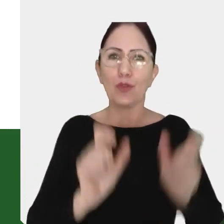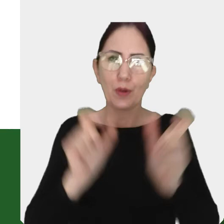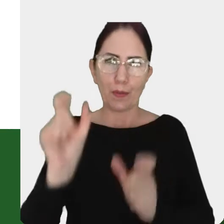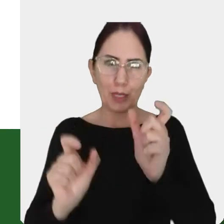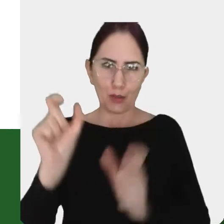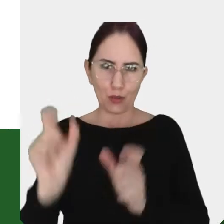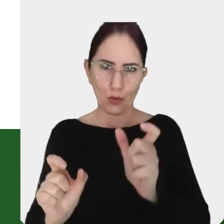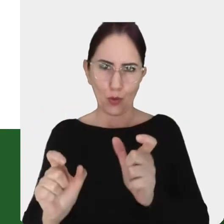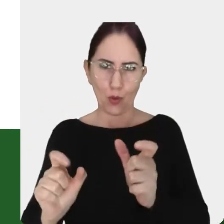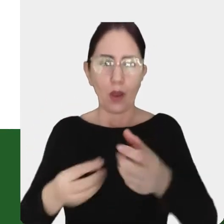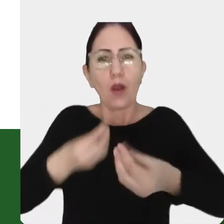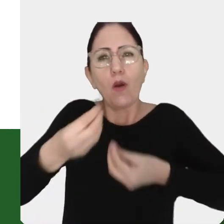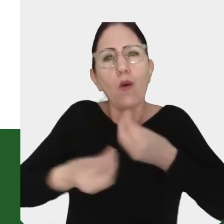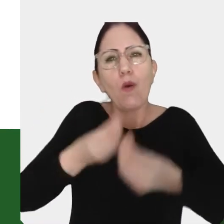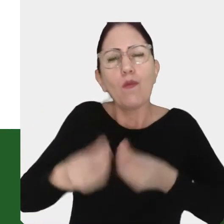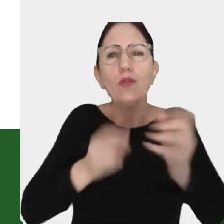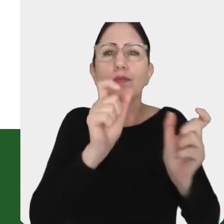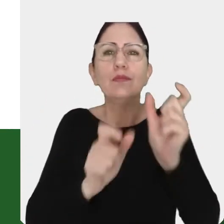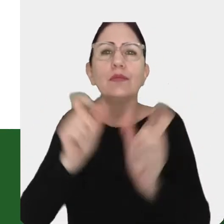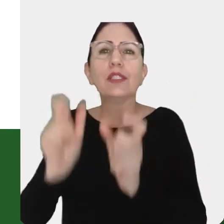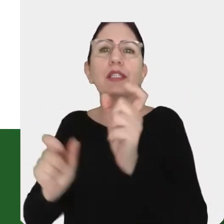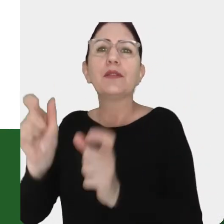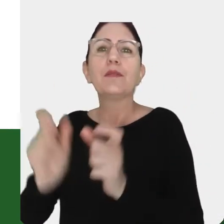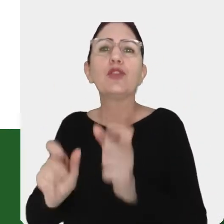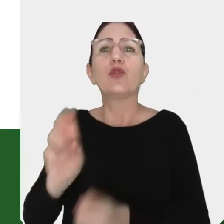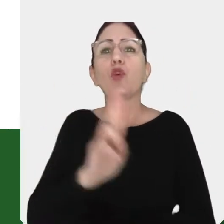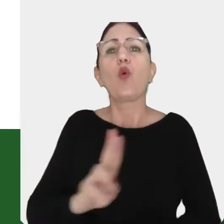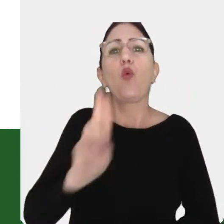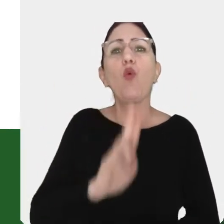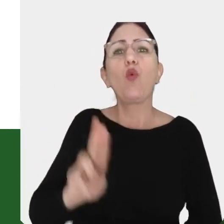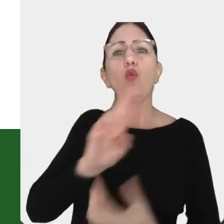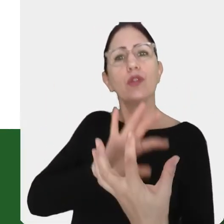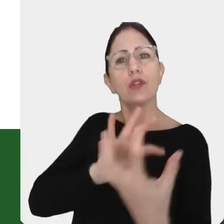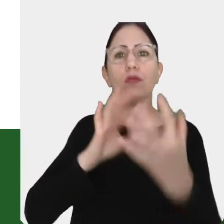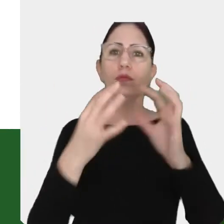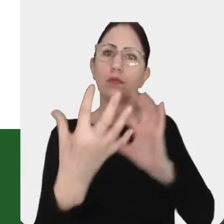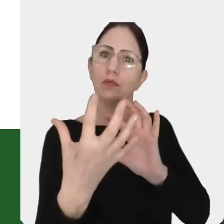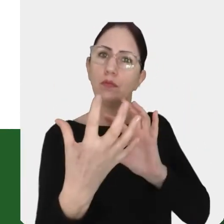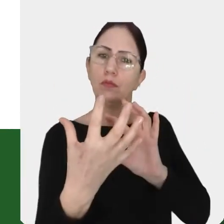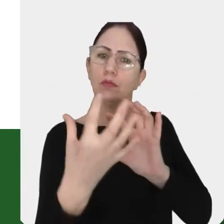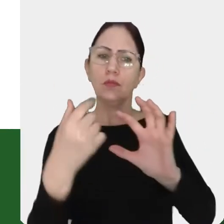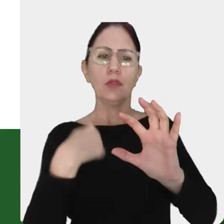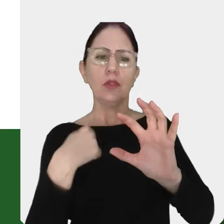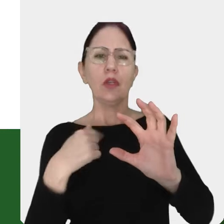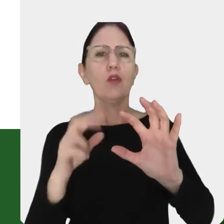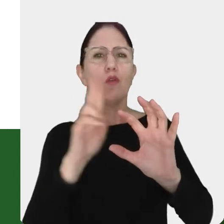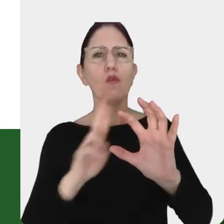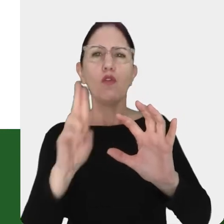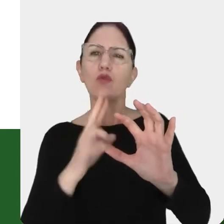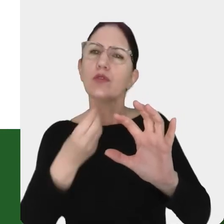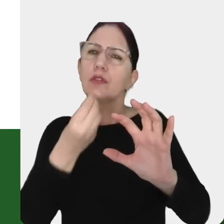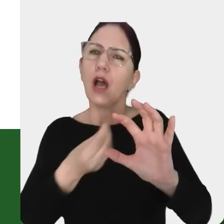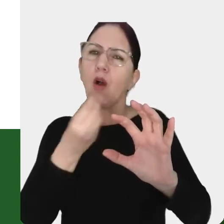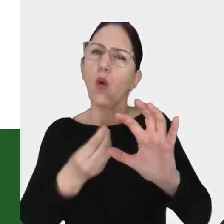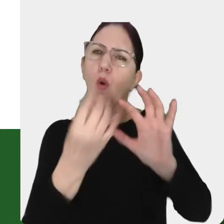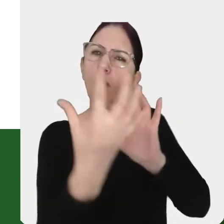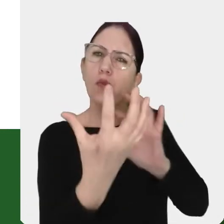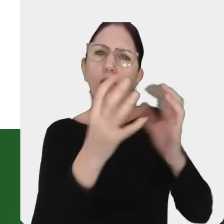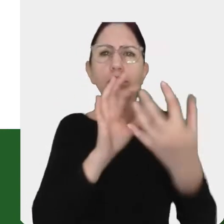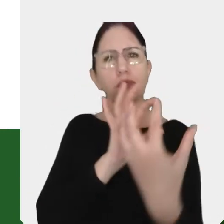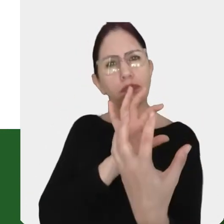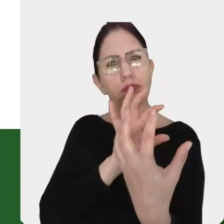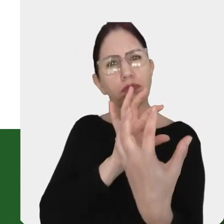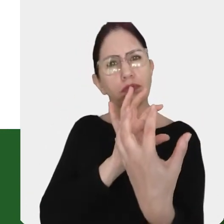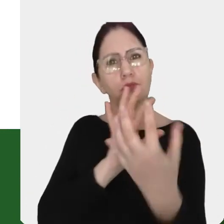O design da interação diz respeito à forma como as pessoas lidam com as interfaces. Então, de que maneira que eu